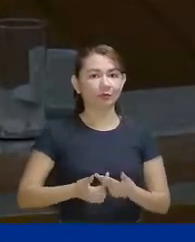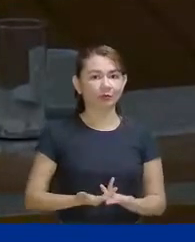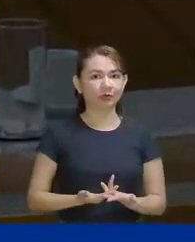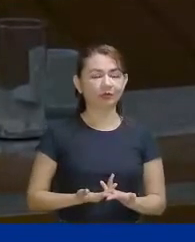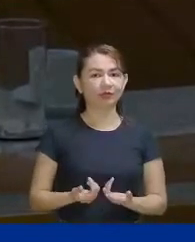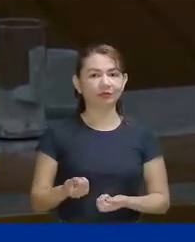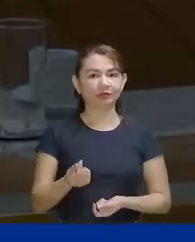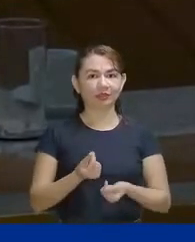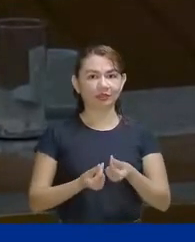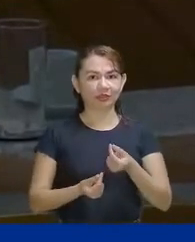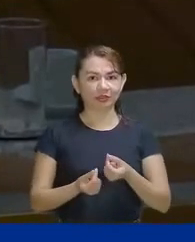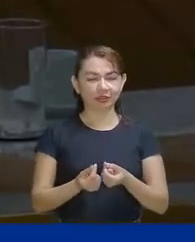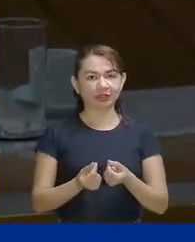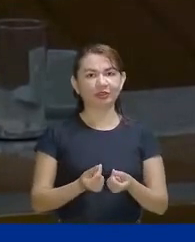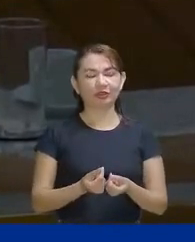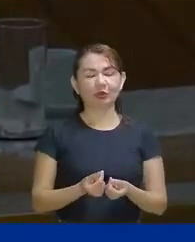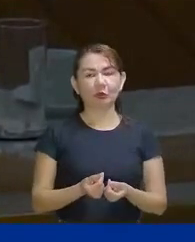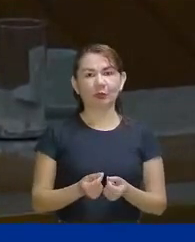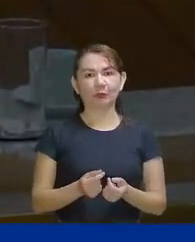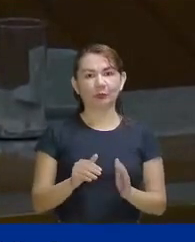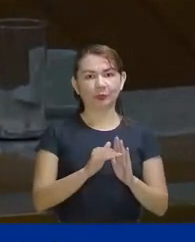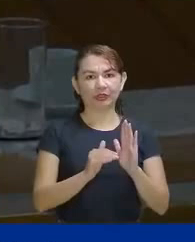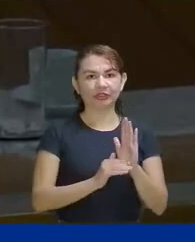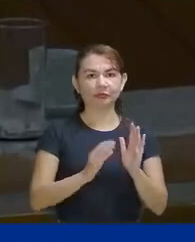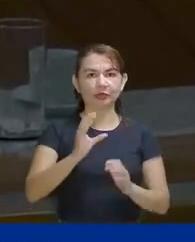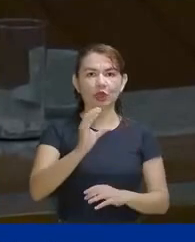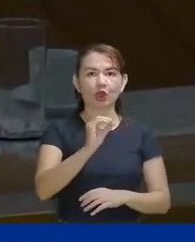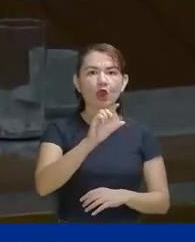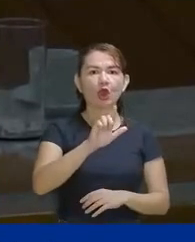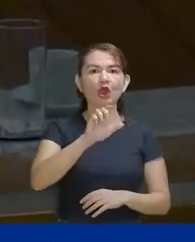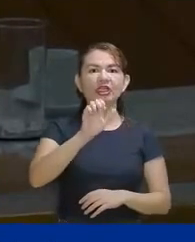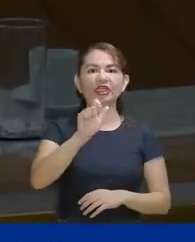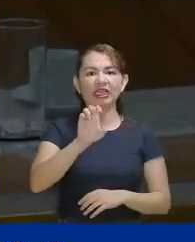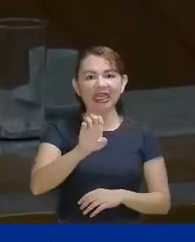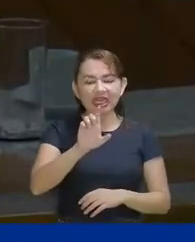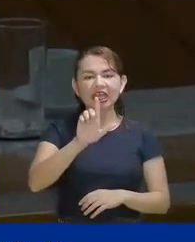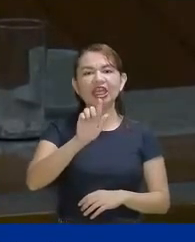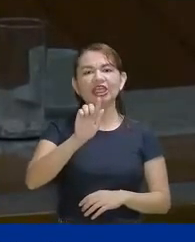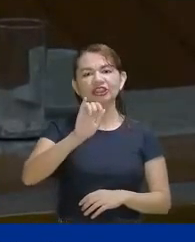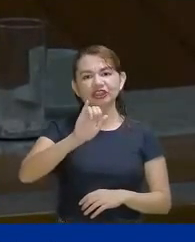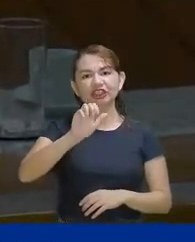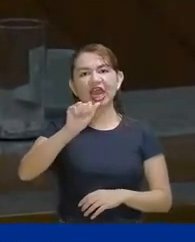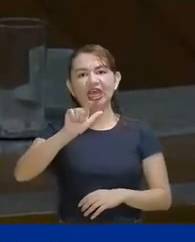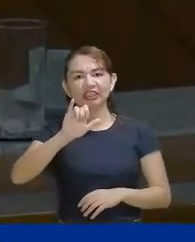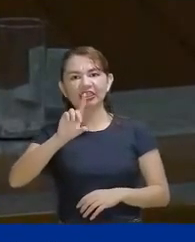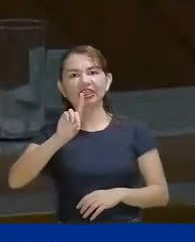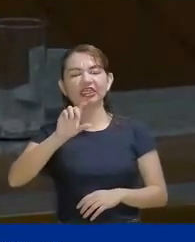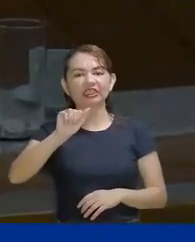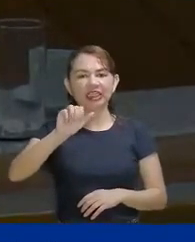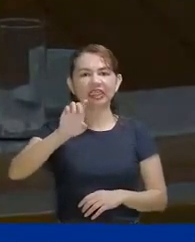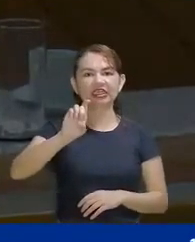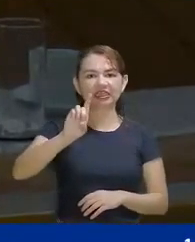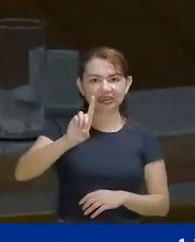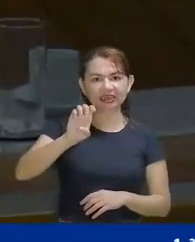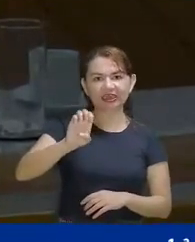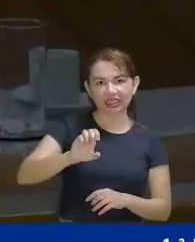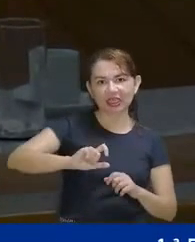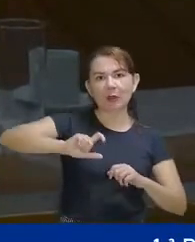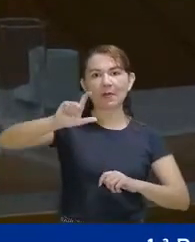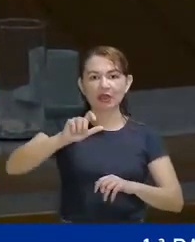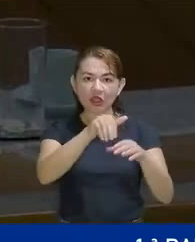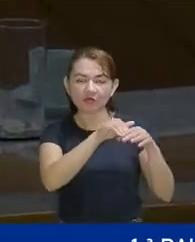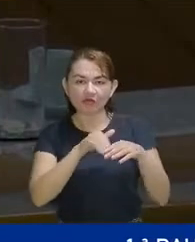ao princípio da colegialidade e o entendimento majoritário desta Corte, no sentido de que o